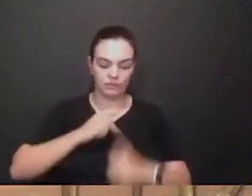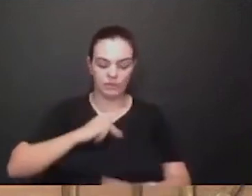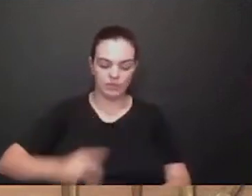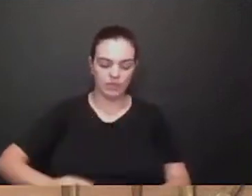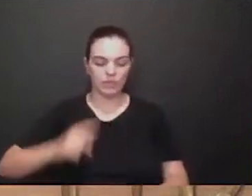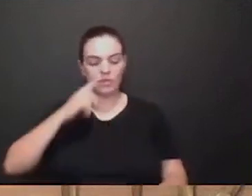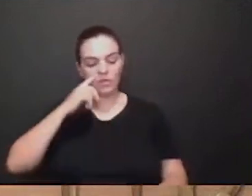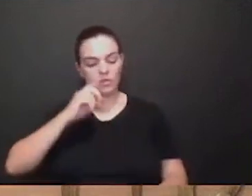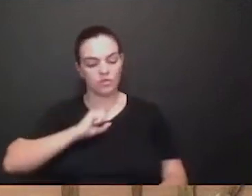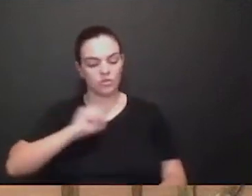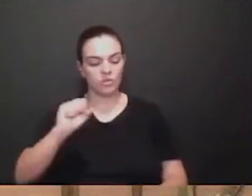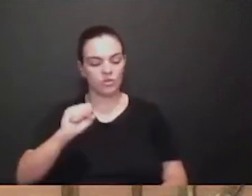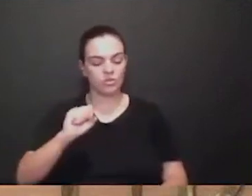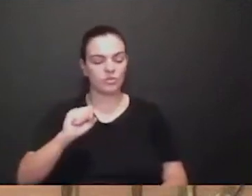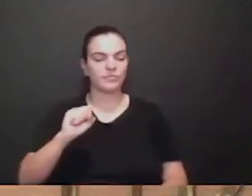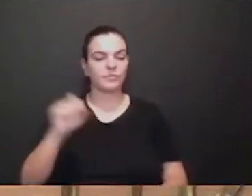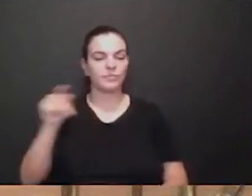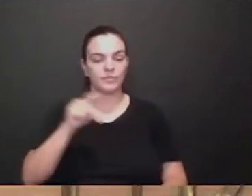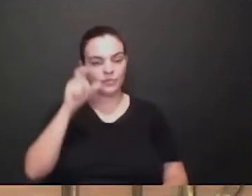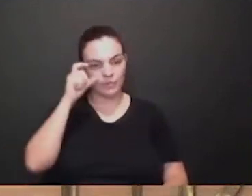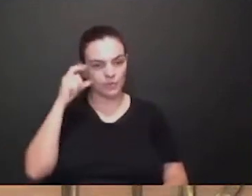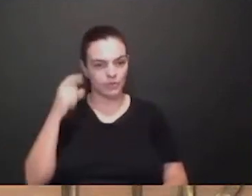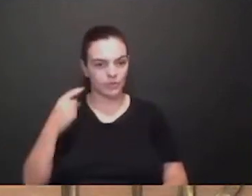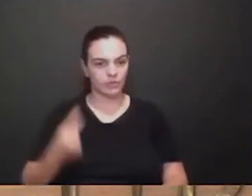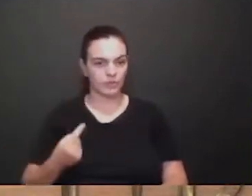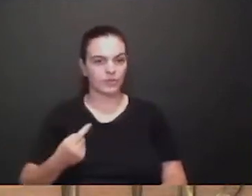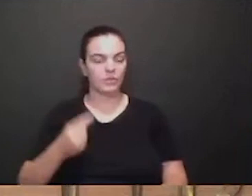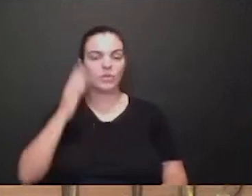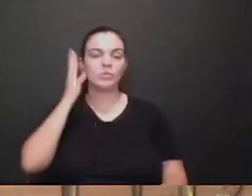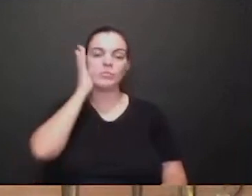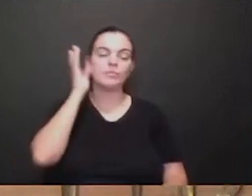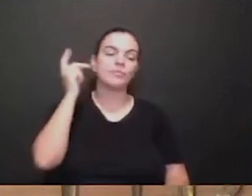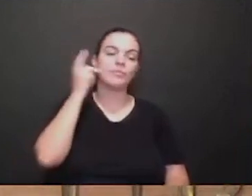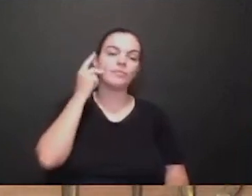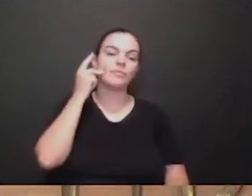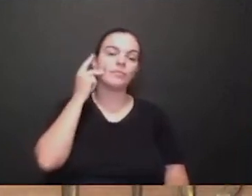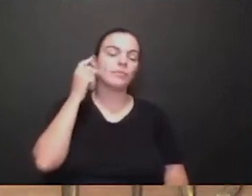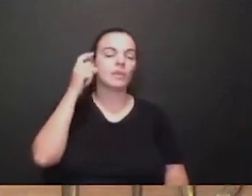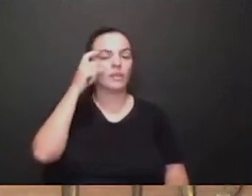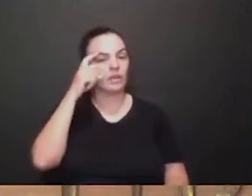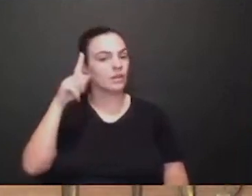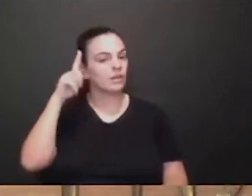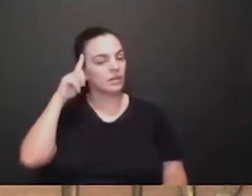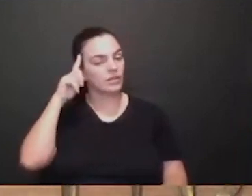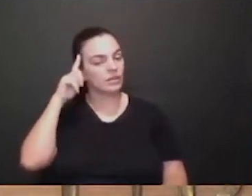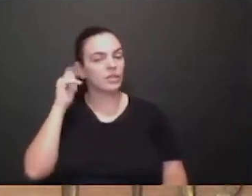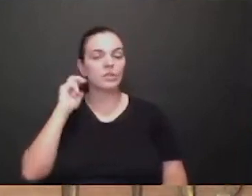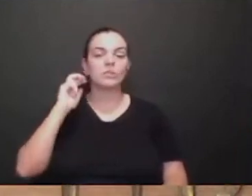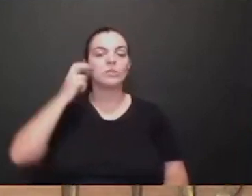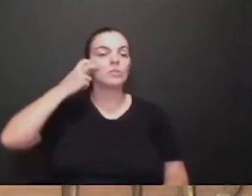Prates, a vereadora professora Josete, o vereador Bruno Pessutti, vereador Hernani, vereador João das Cinco